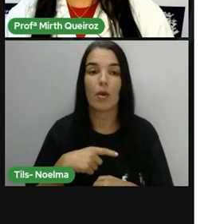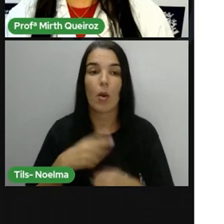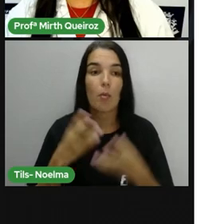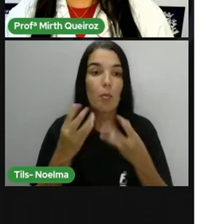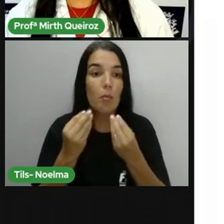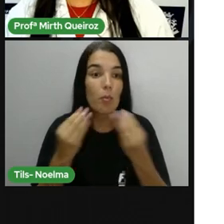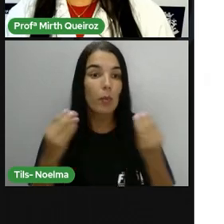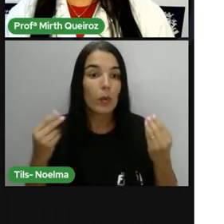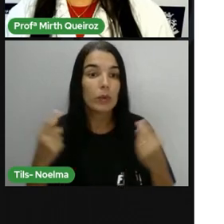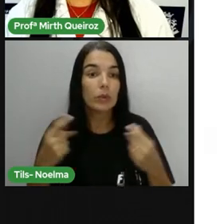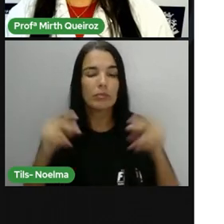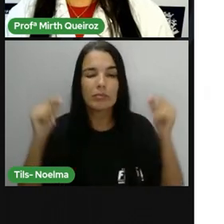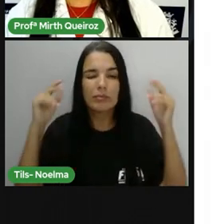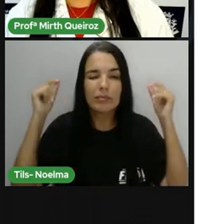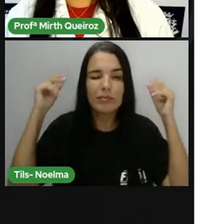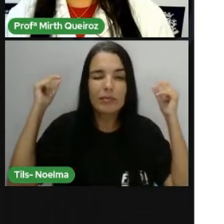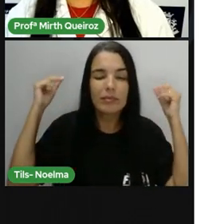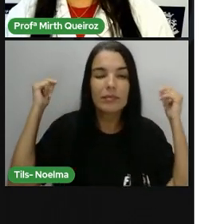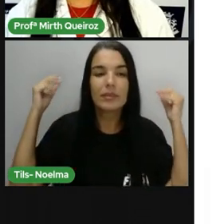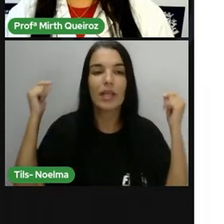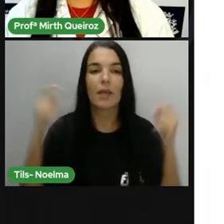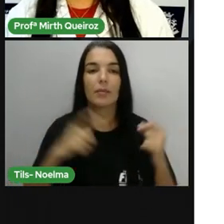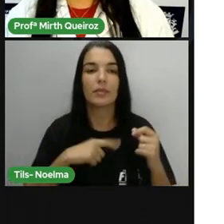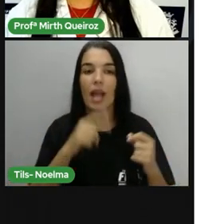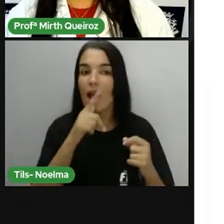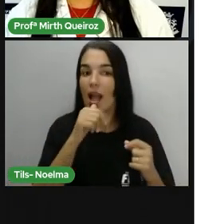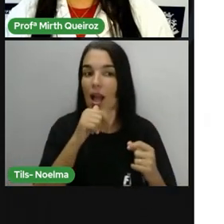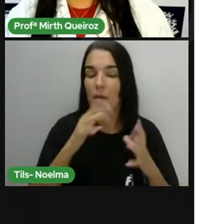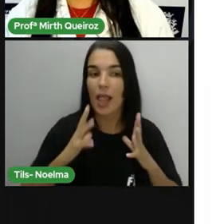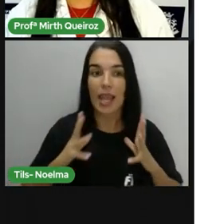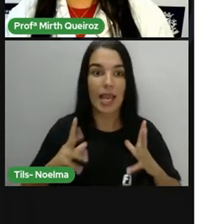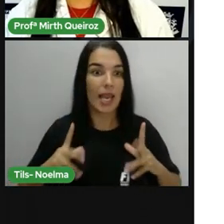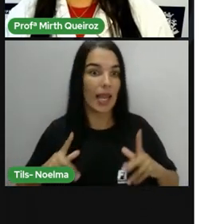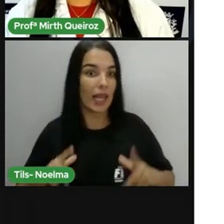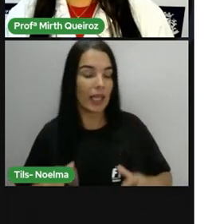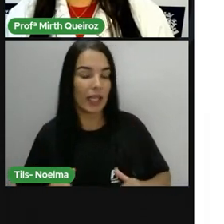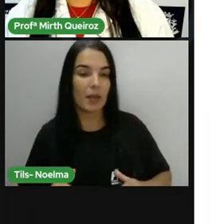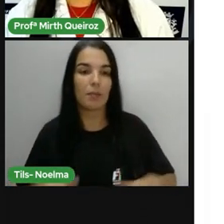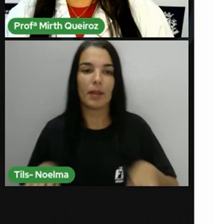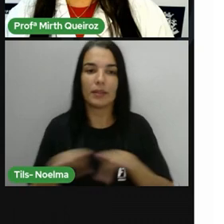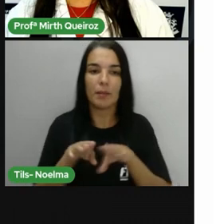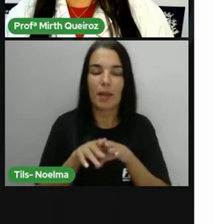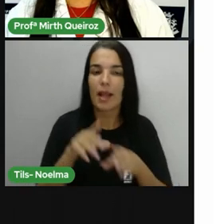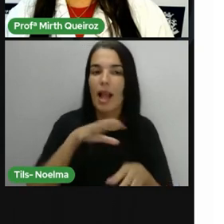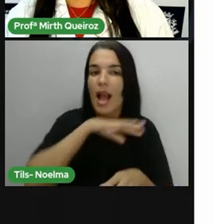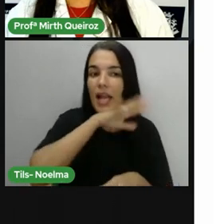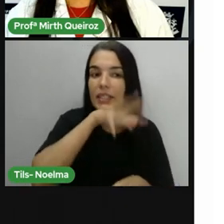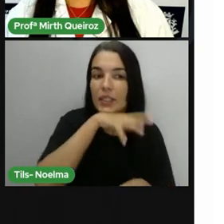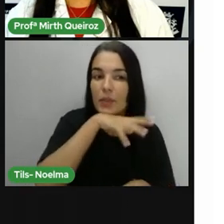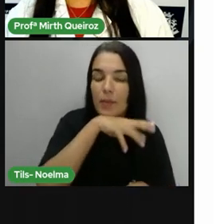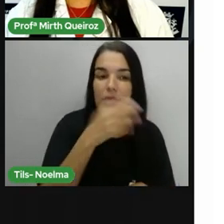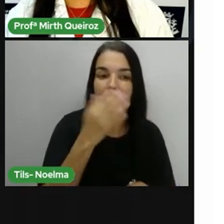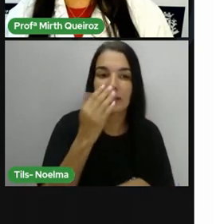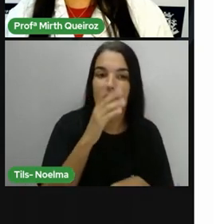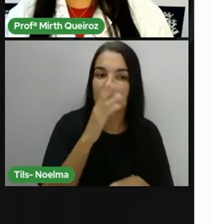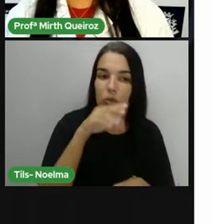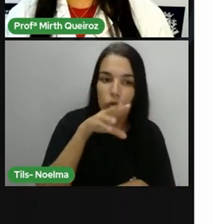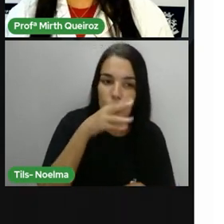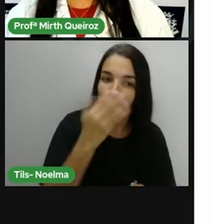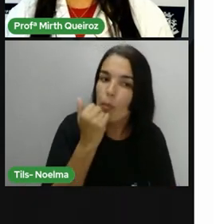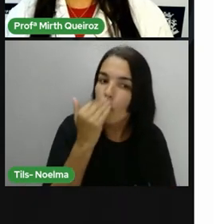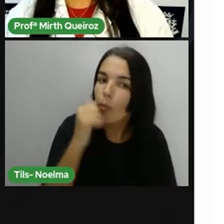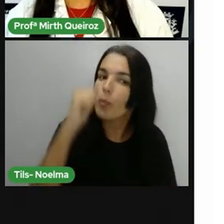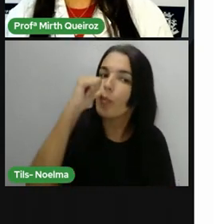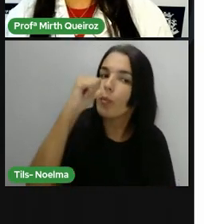para o consumo de animais e também de uso doméstico, com cozimento de como para o cozimento